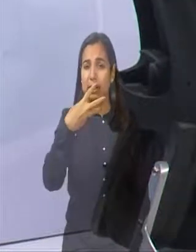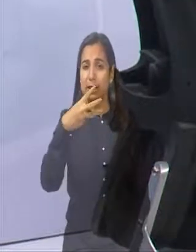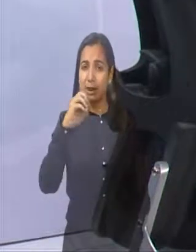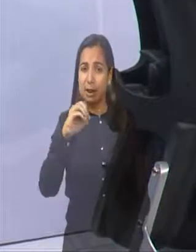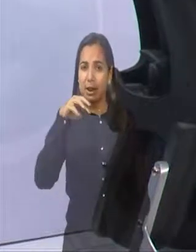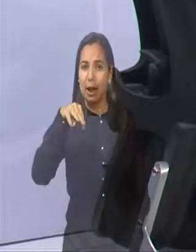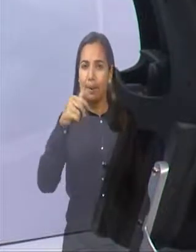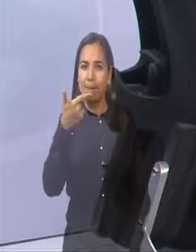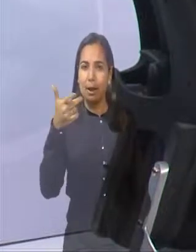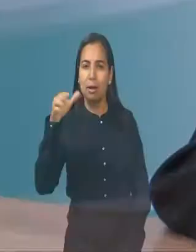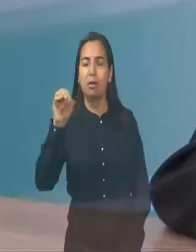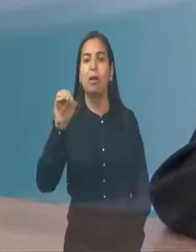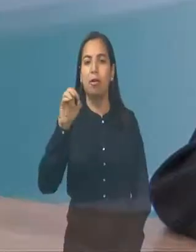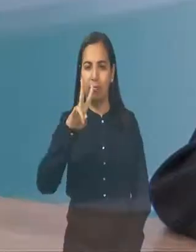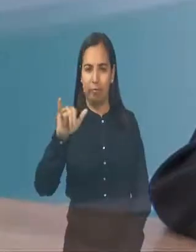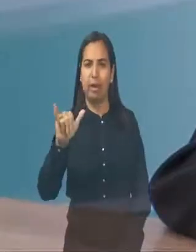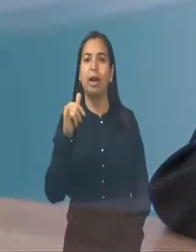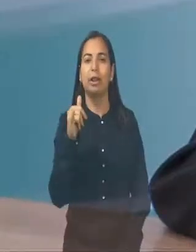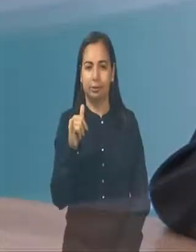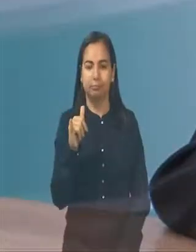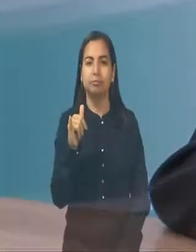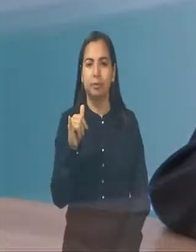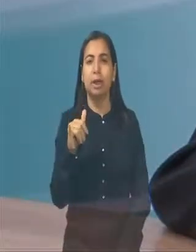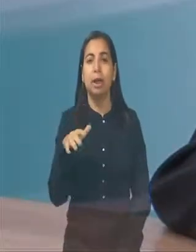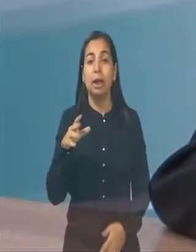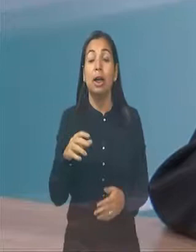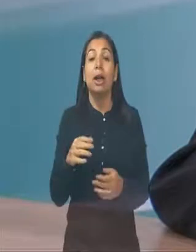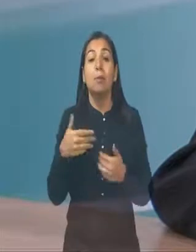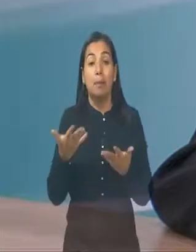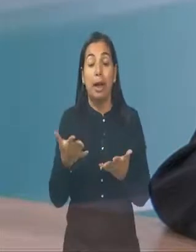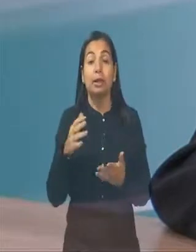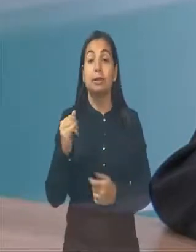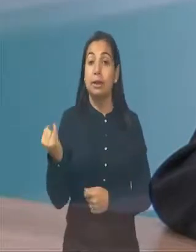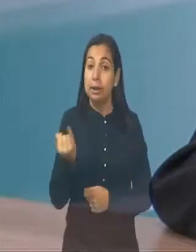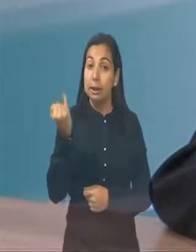e ponto. Isso é fundamental na medida em